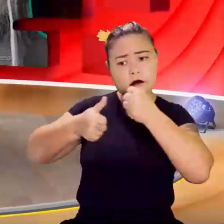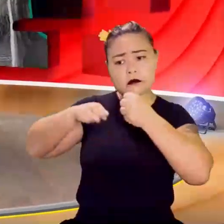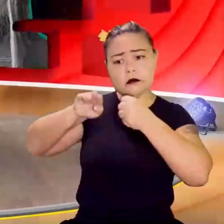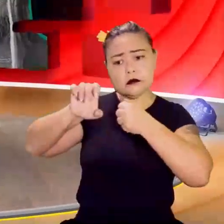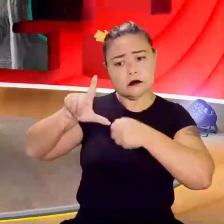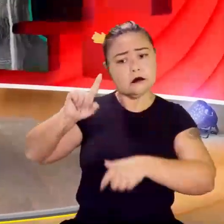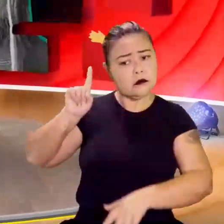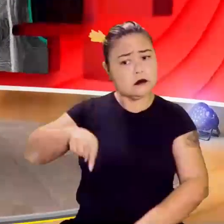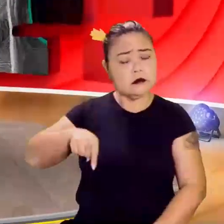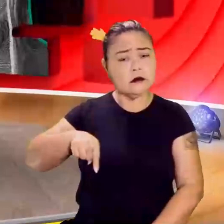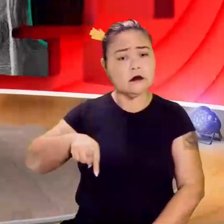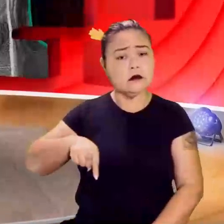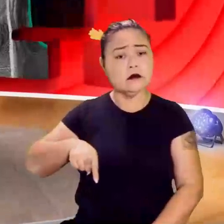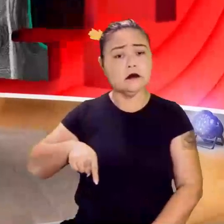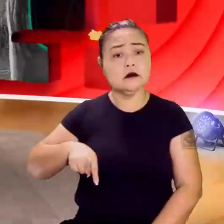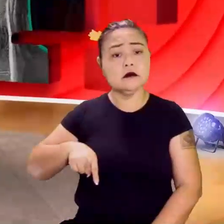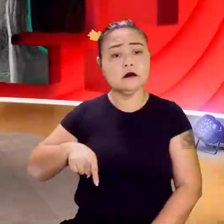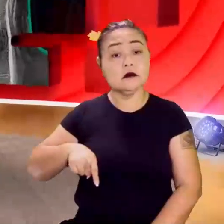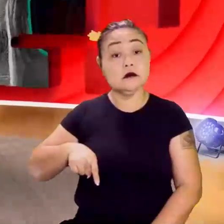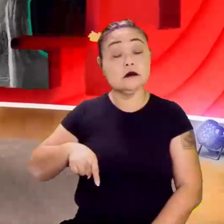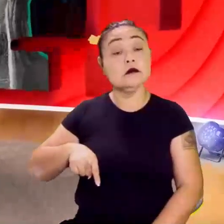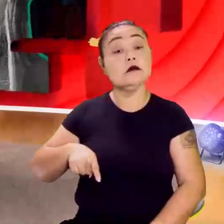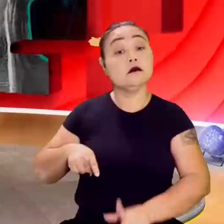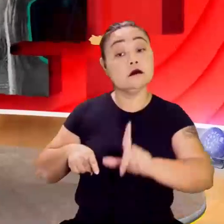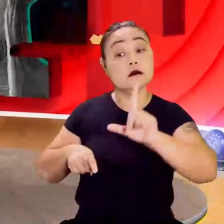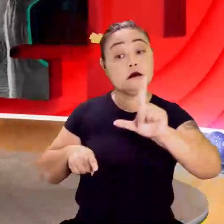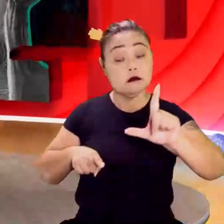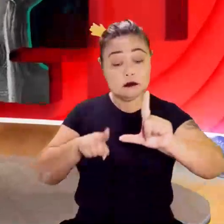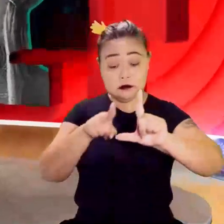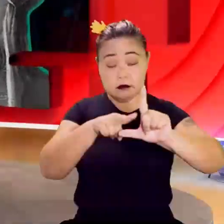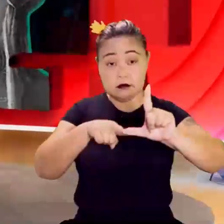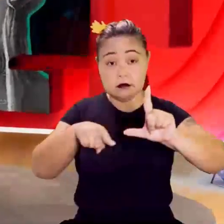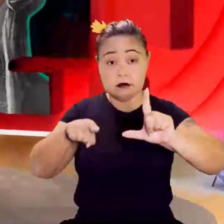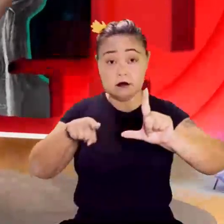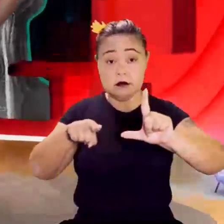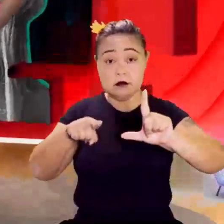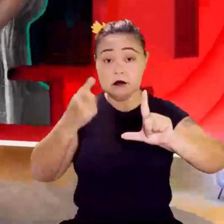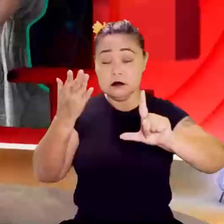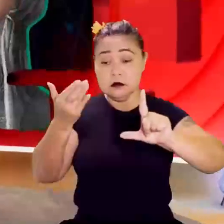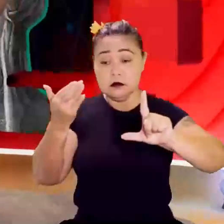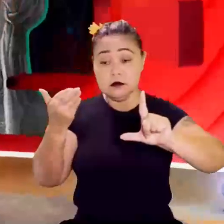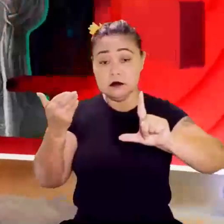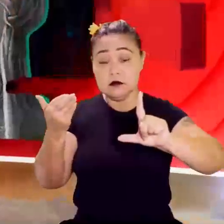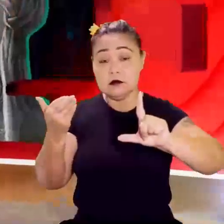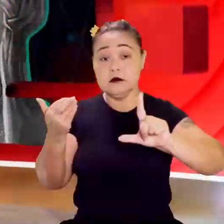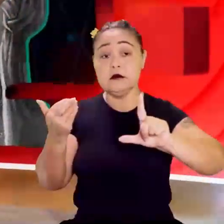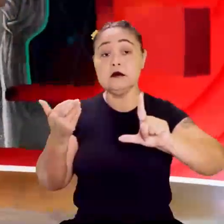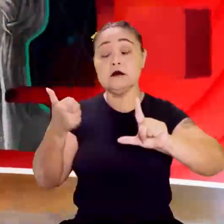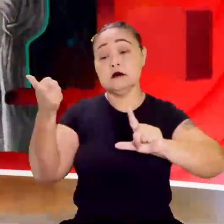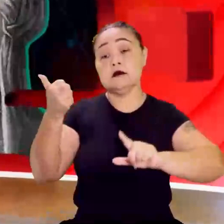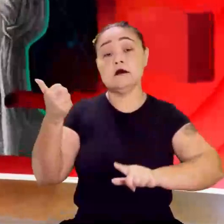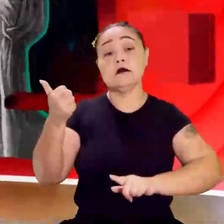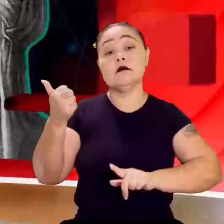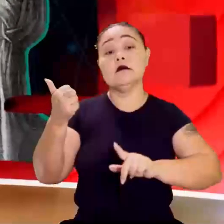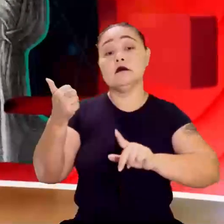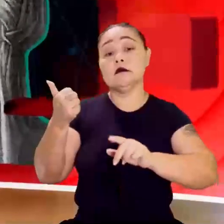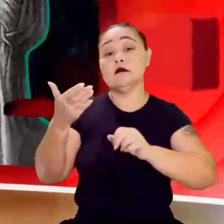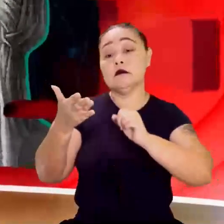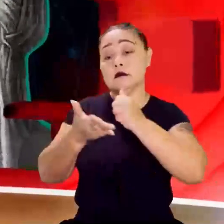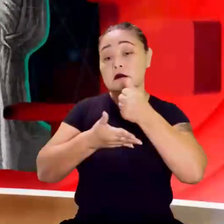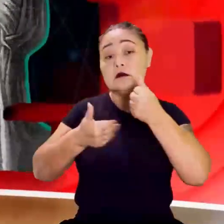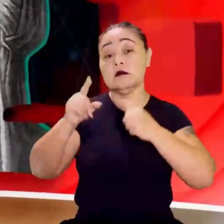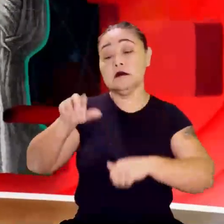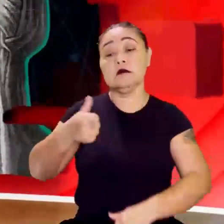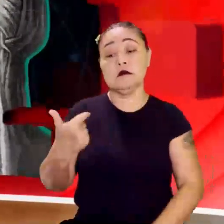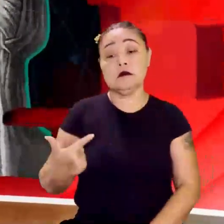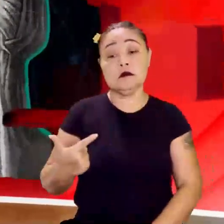base? Só na base. Né? Então vamos lá, mas chegando junto. No primeiro exemplo, a nossa base